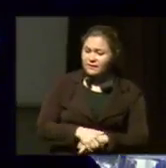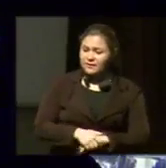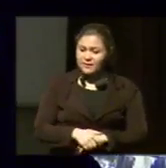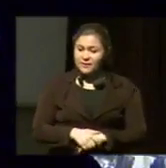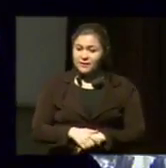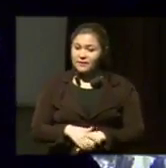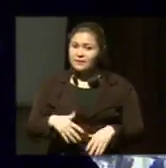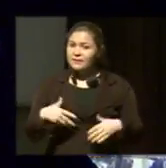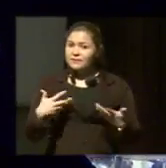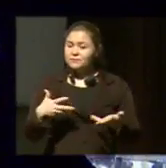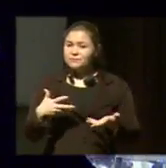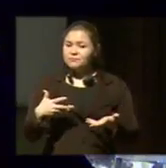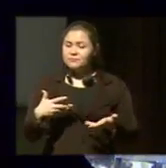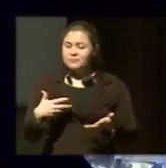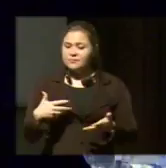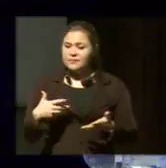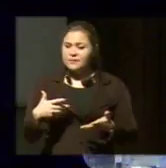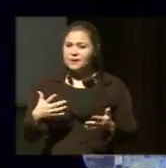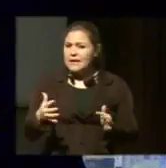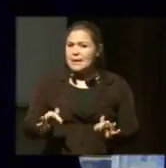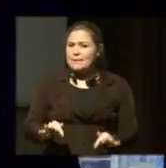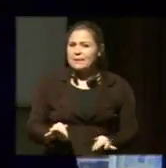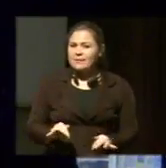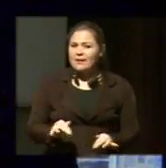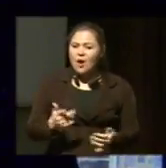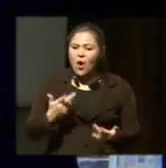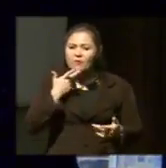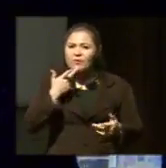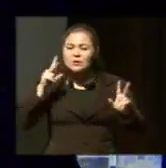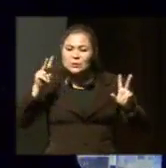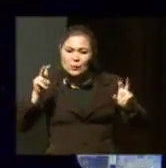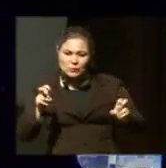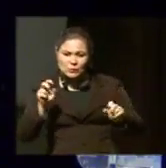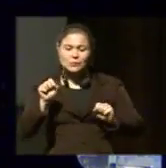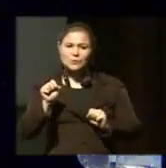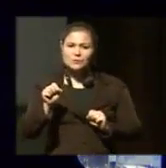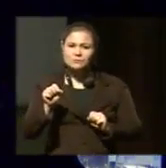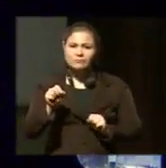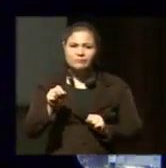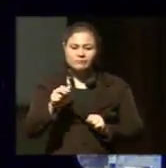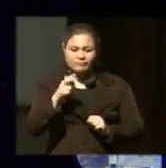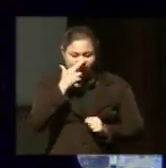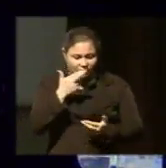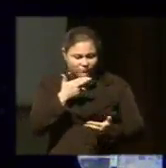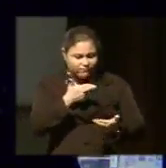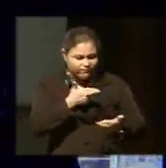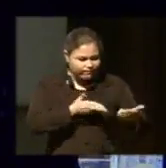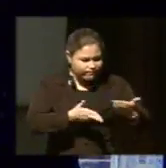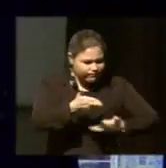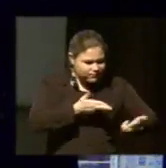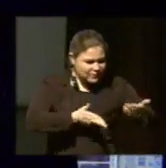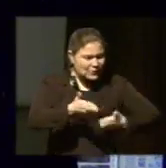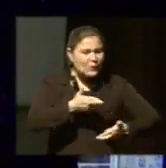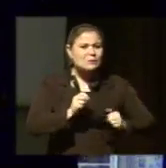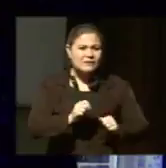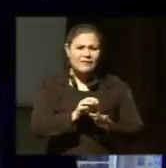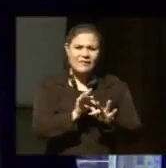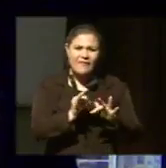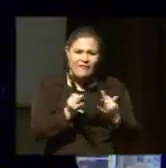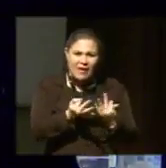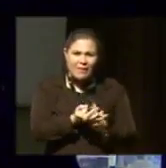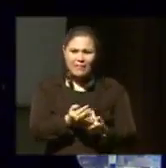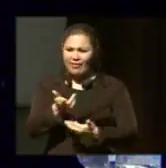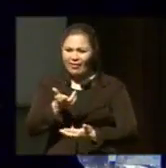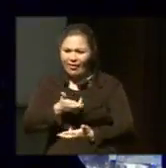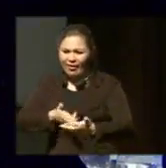E a gente, né, termina aqui trazendo questões que são tratando da família, das relações intergeracionais,